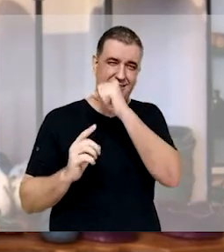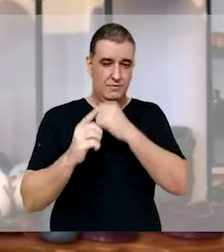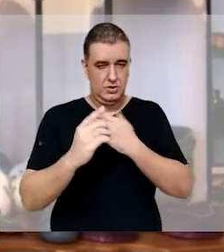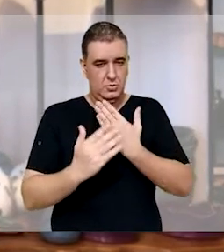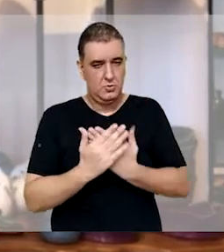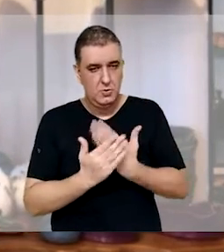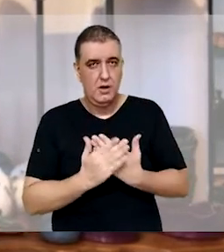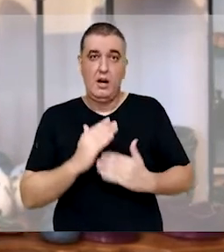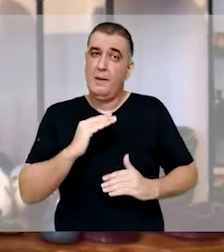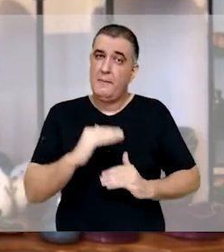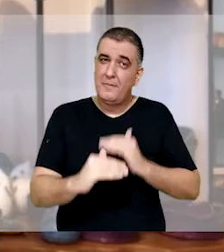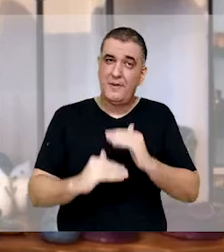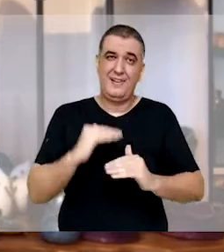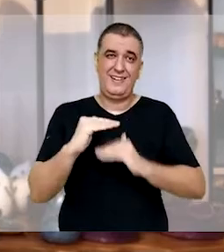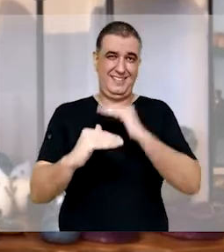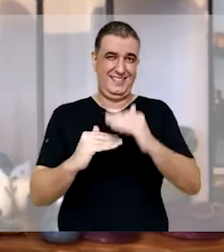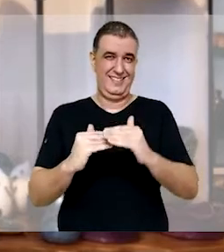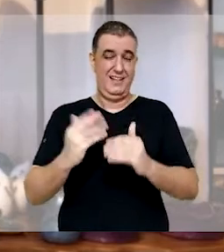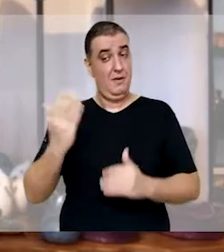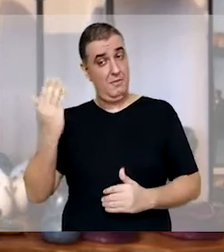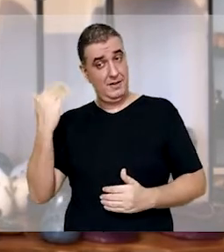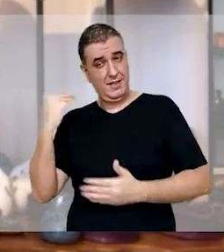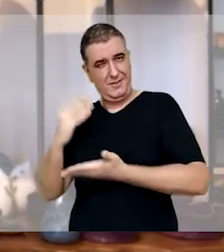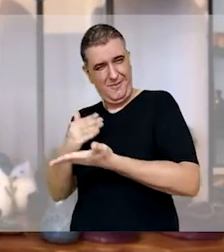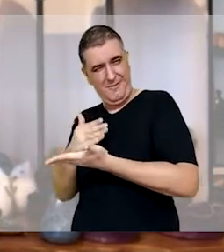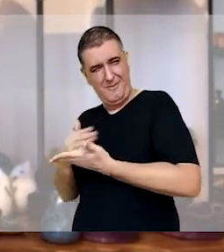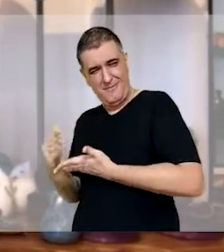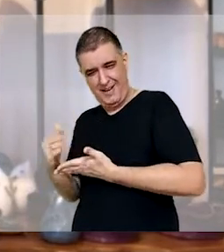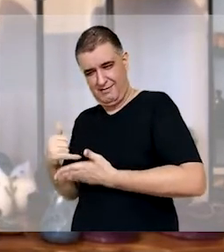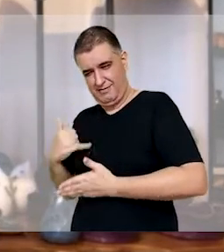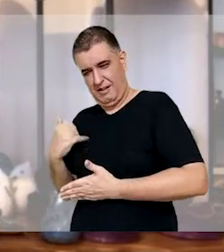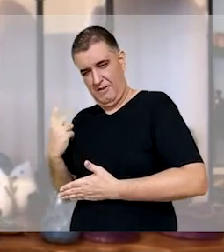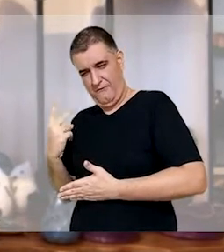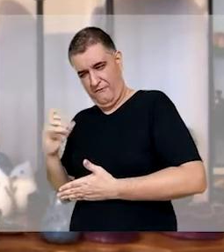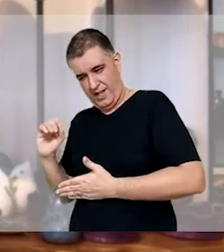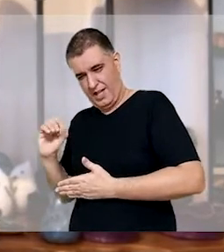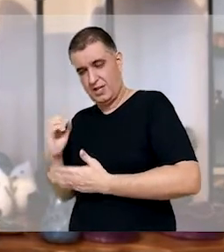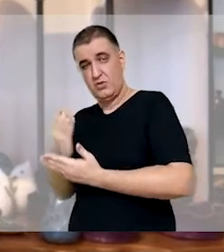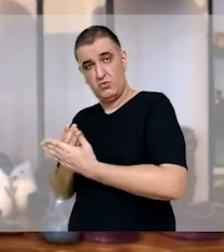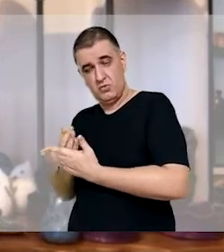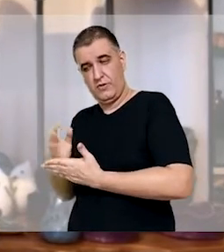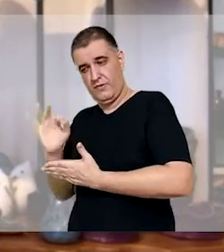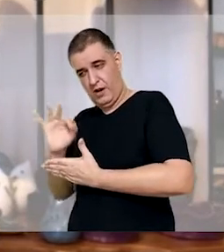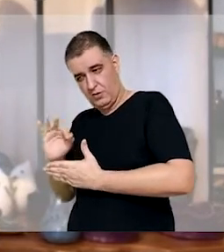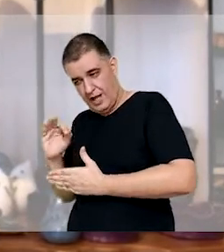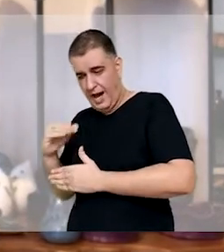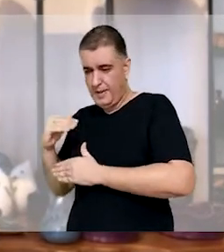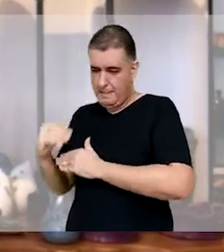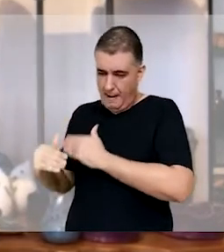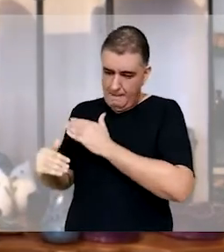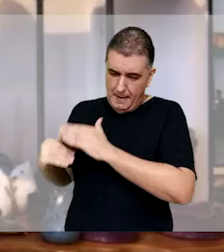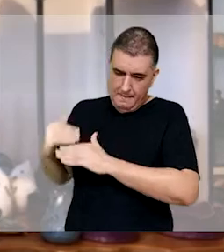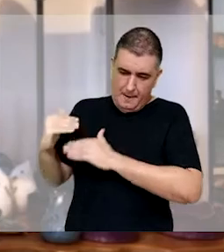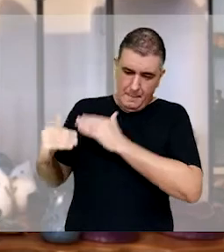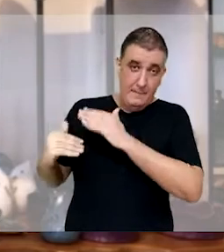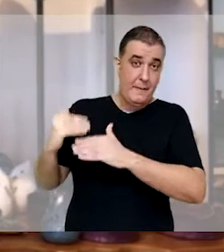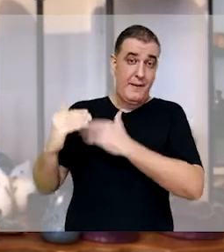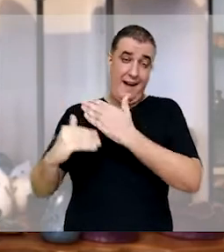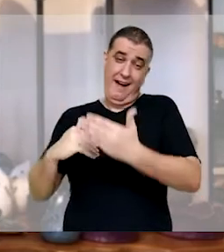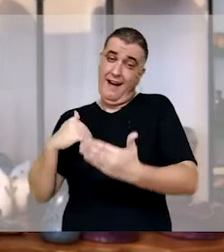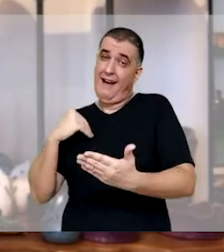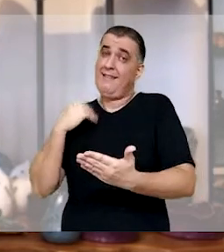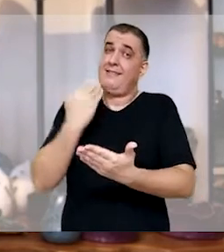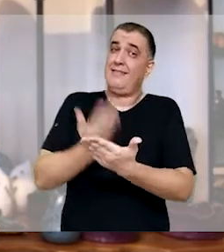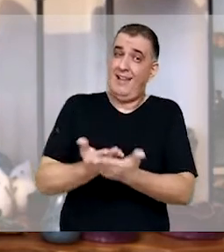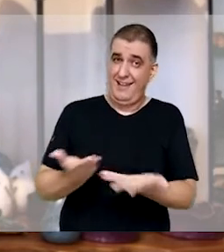dedicação. Eu dediquei a minha vida a isso. Eu fiz uma formação em artes quando eu tinha 20 e poucos anos, eu escolhi a universidade, continuei